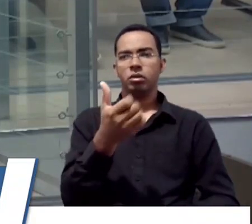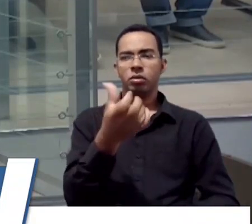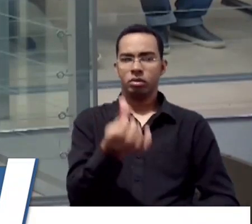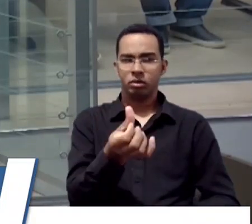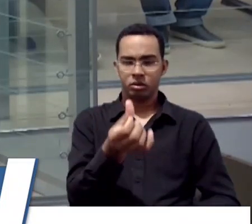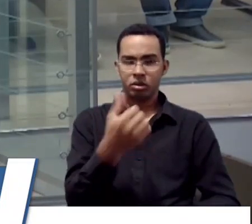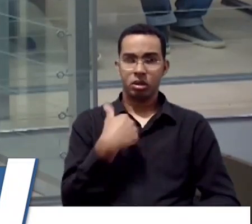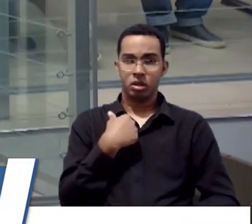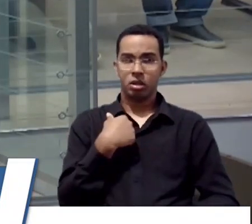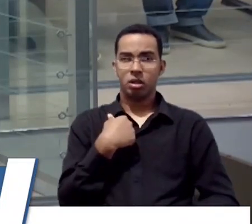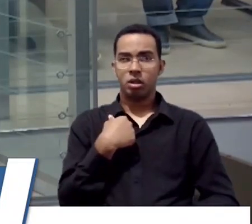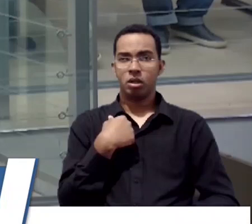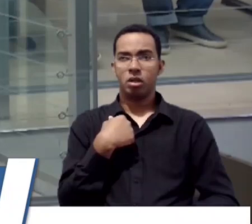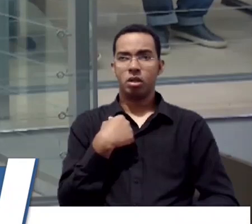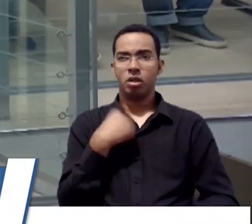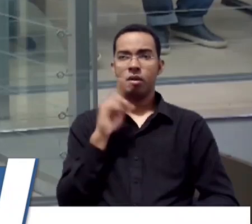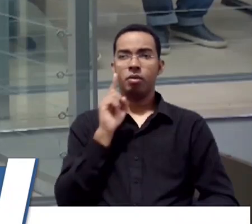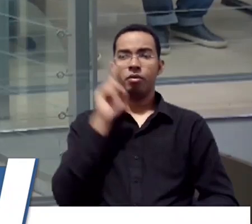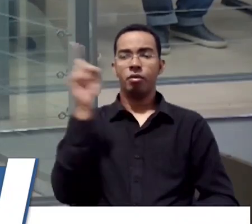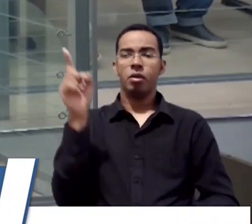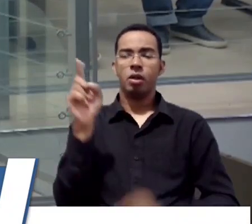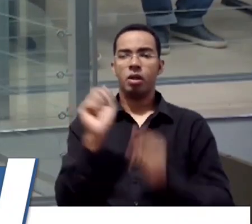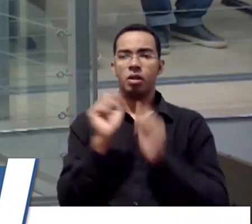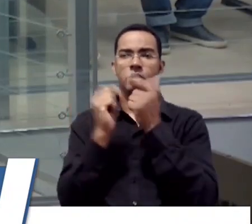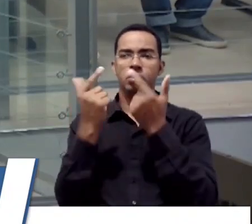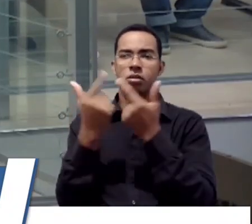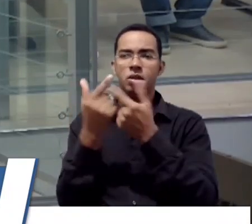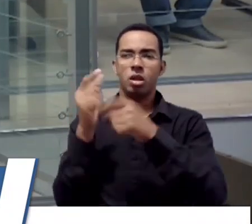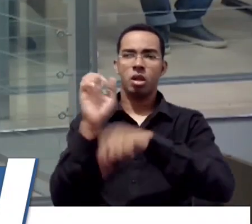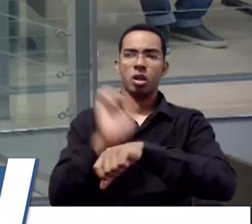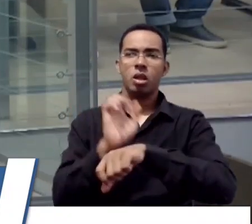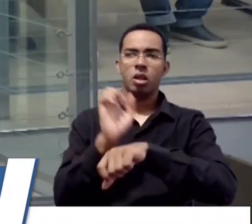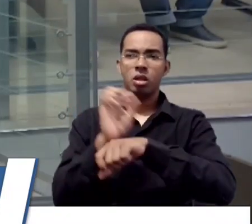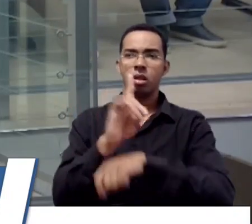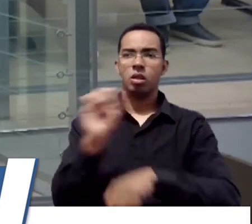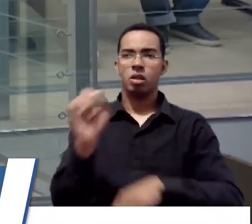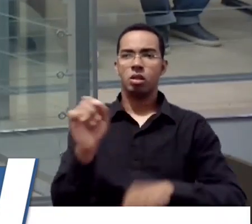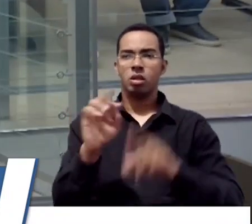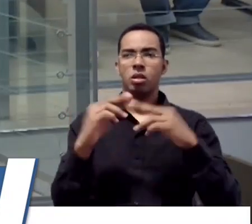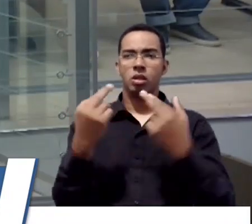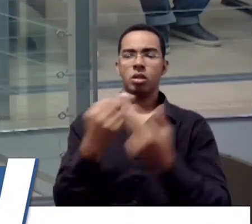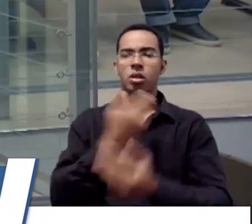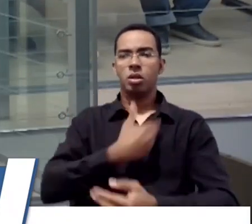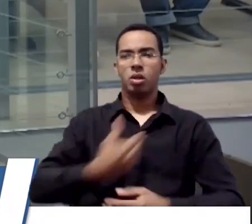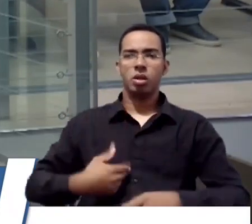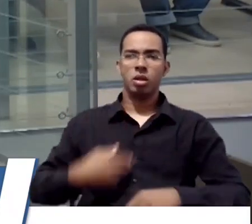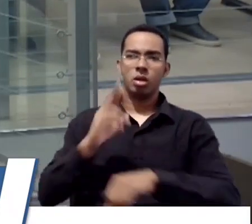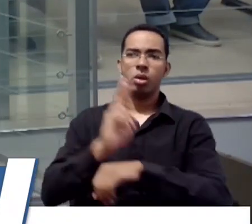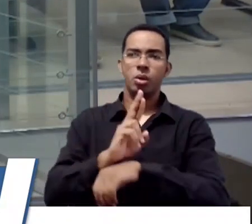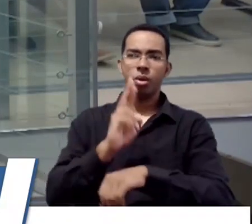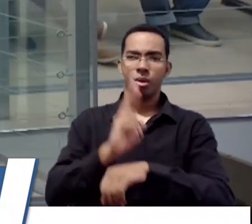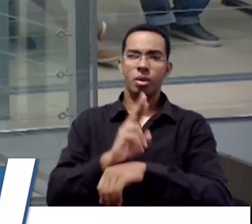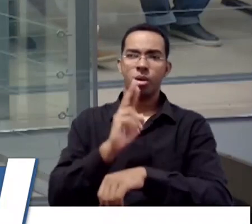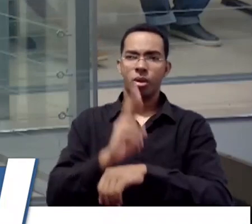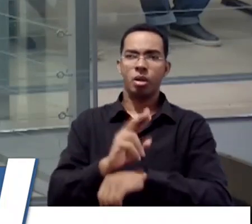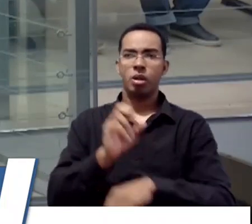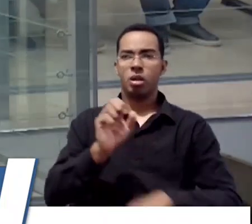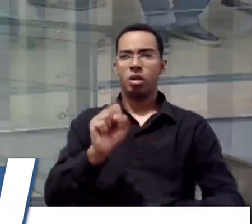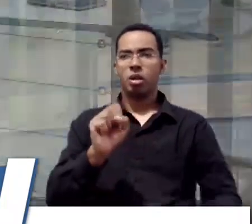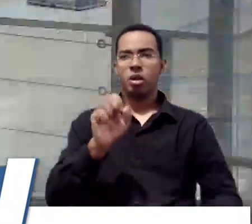fui falar na Assembleia do Estado, que era o dia da audiência pública, representando aqui a